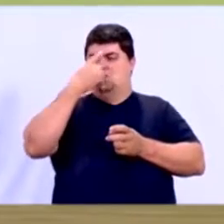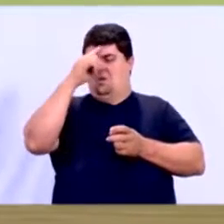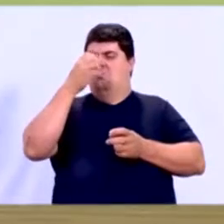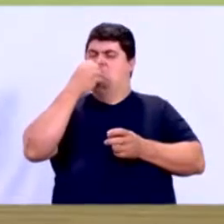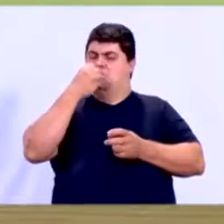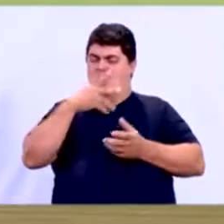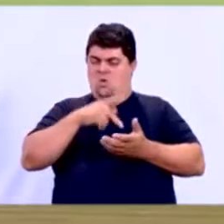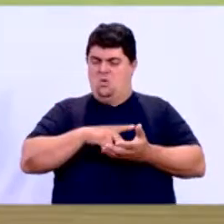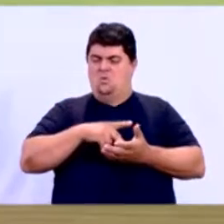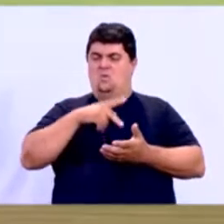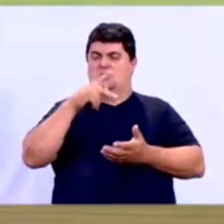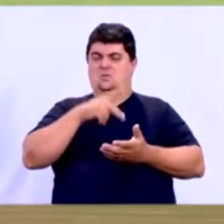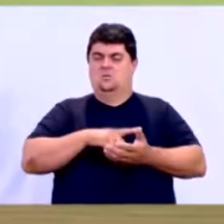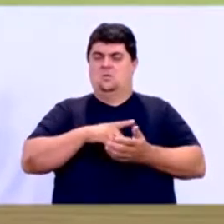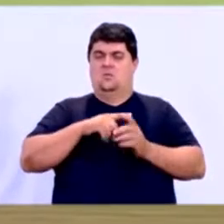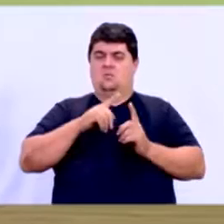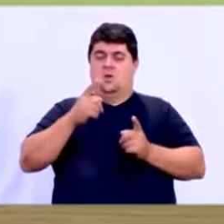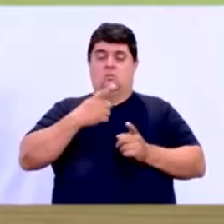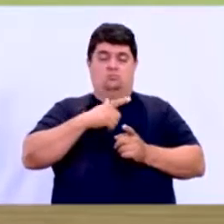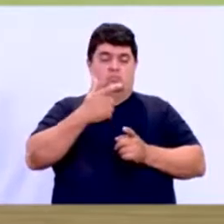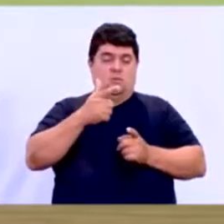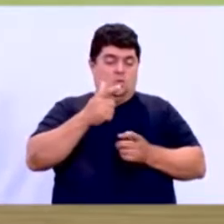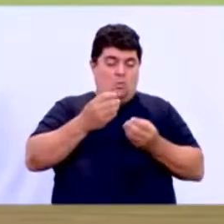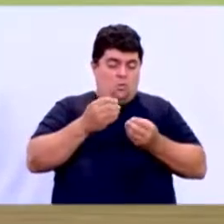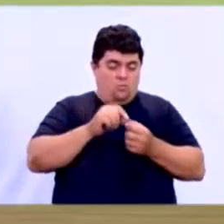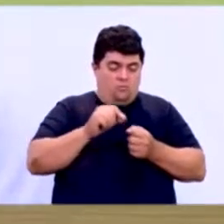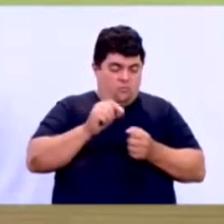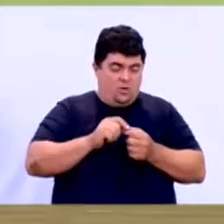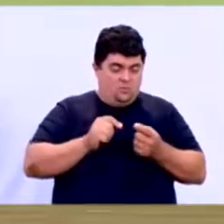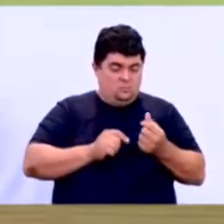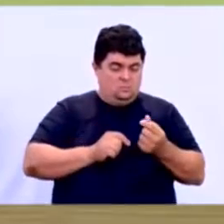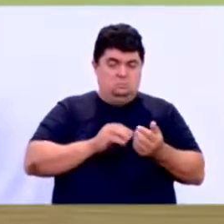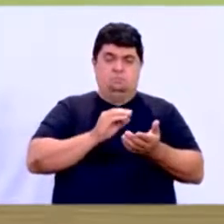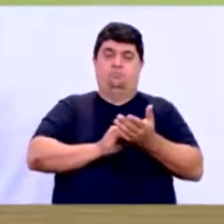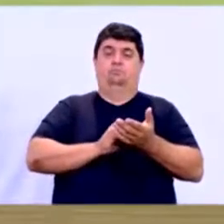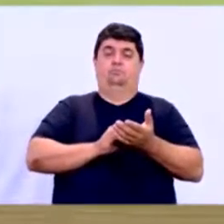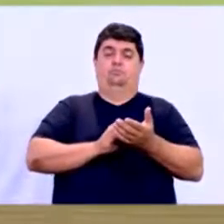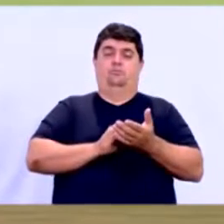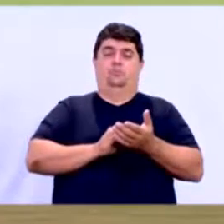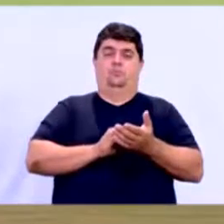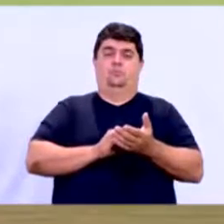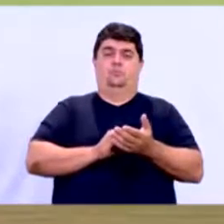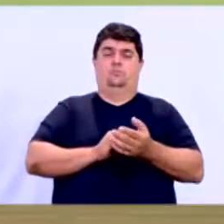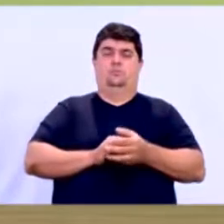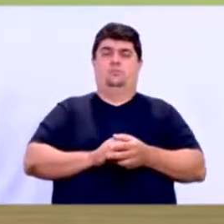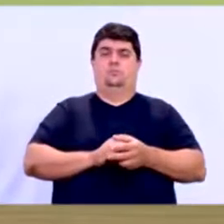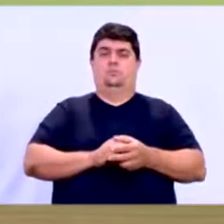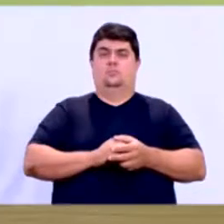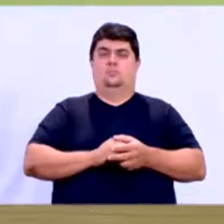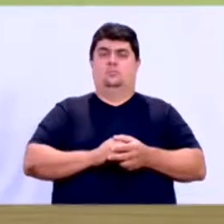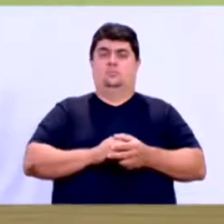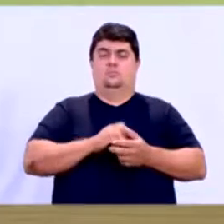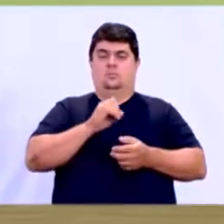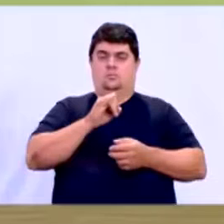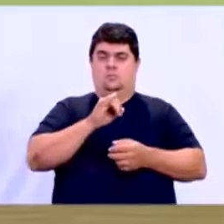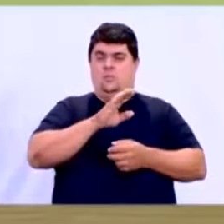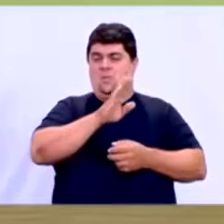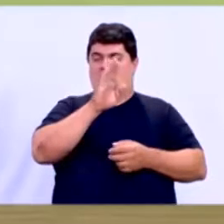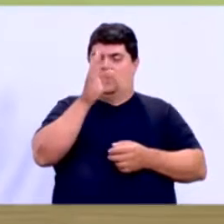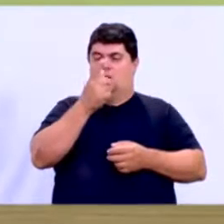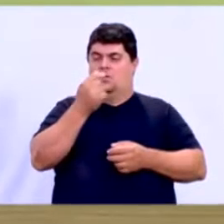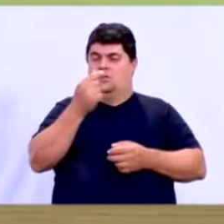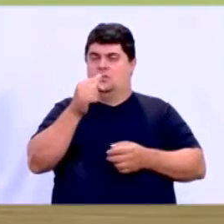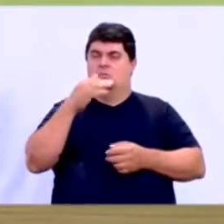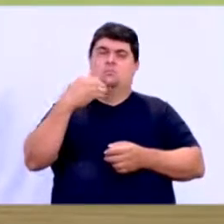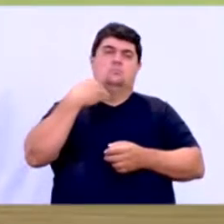para um negócio e não tem o recurso para isso. Acontece muito, não é verdade? Mesmo. E a pessoa, se ela for em busca de um recurso ou